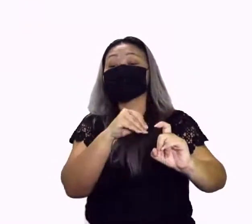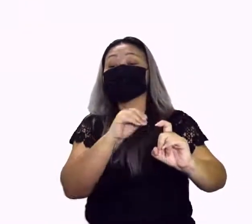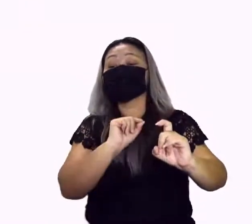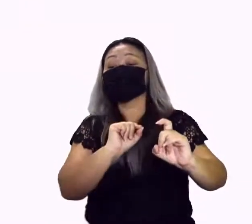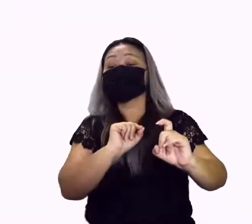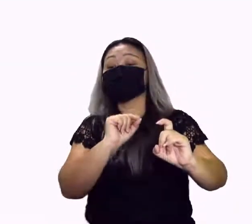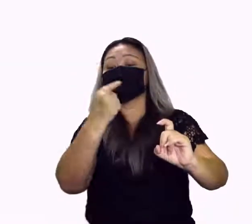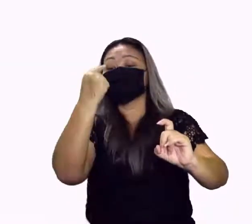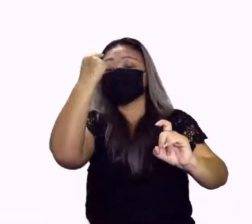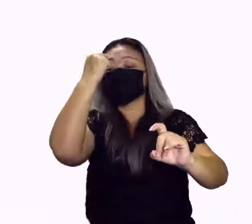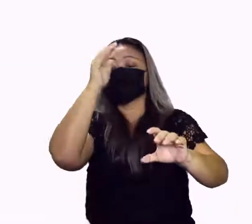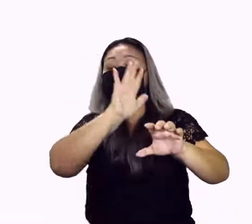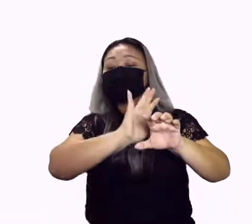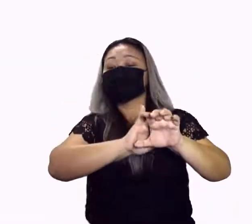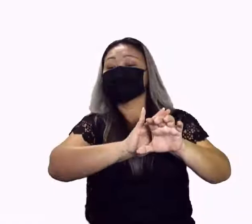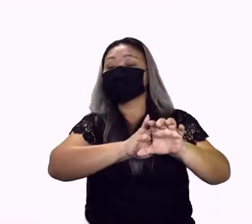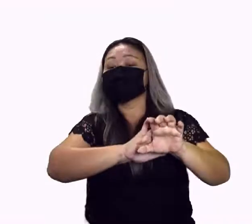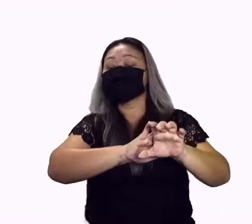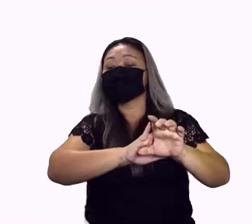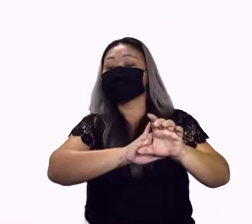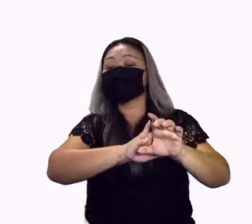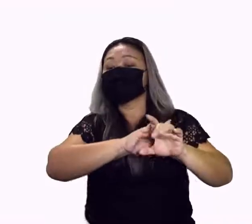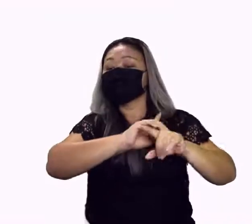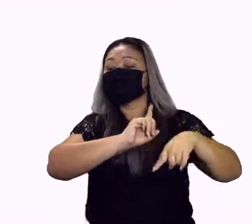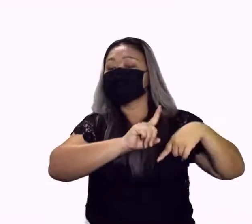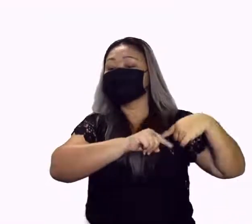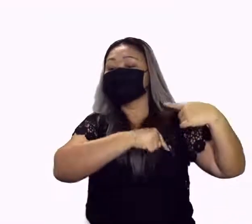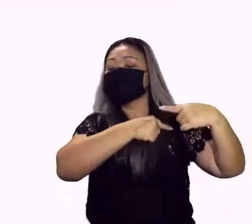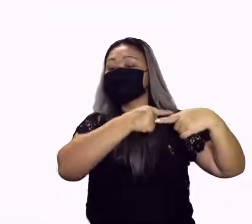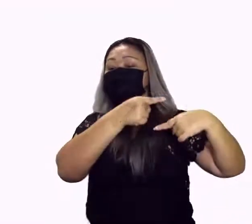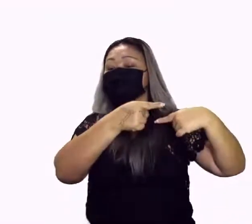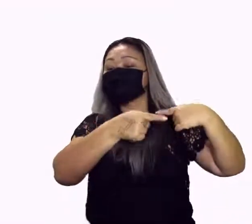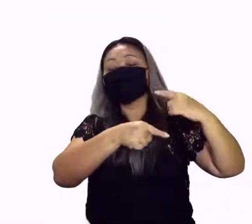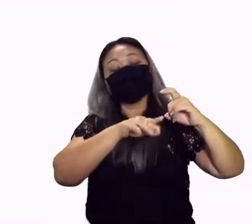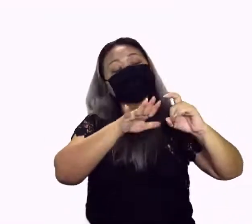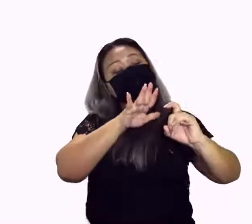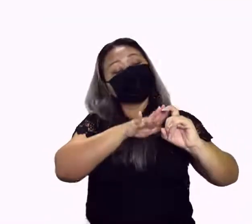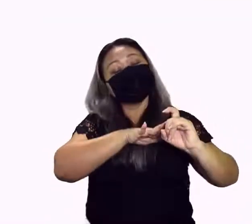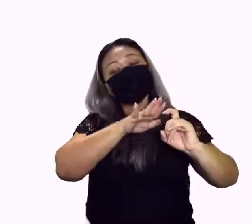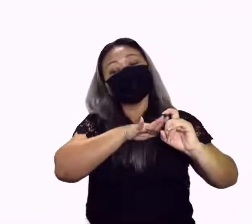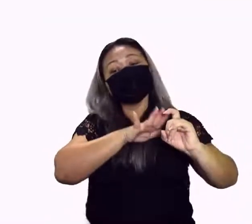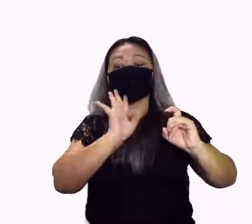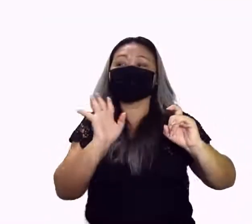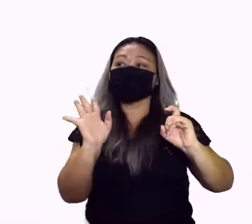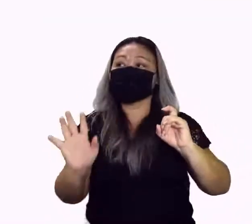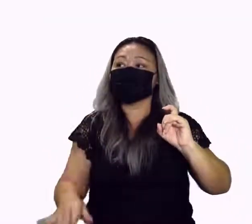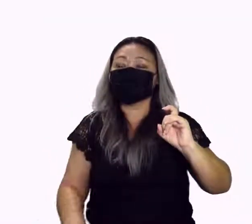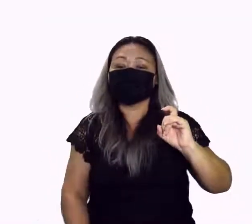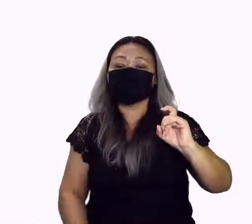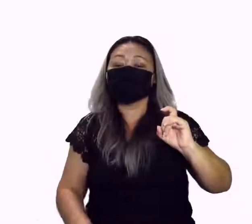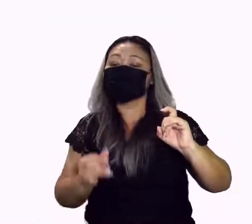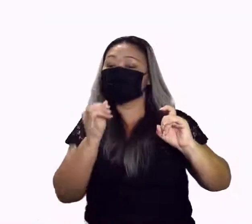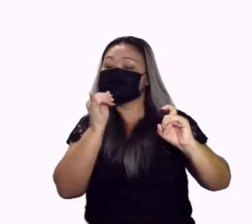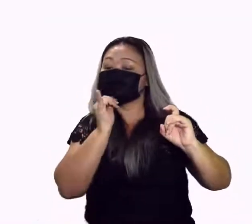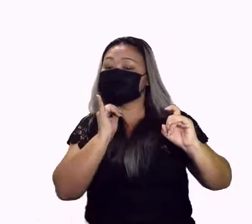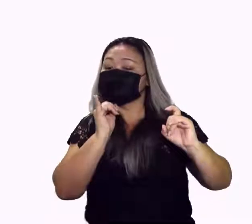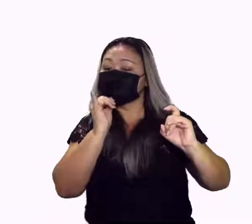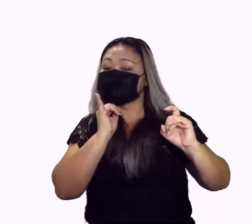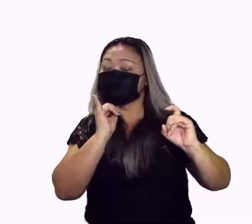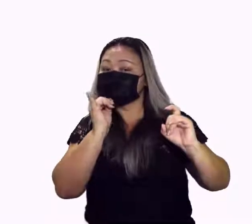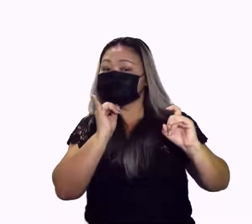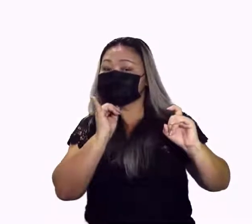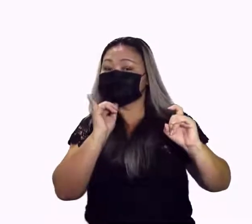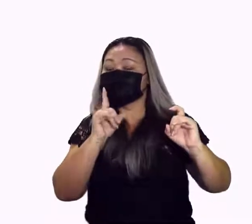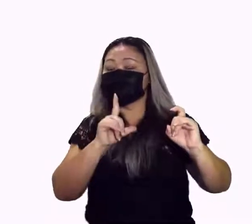uma ideia, uma sabedoria oriunda das ideias do mito, da mitologia. Exemplo, eu vou dizer que eu